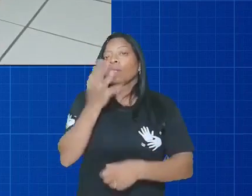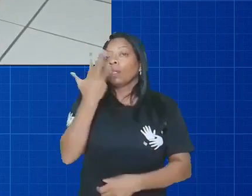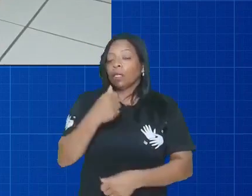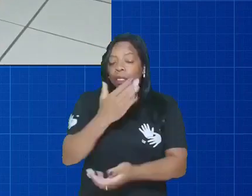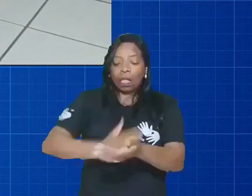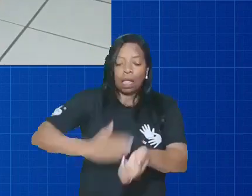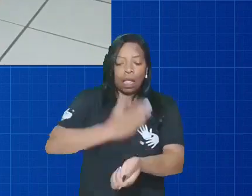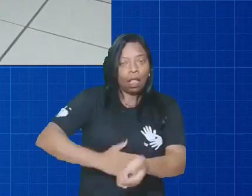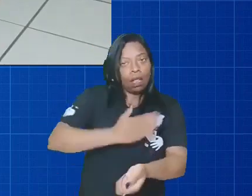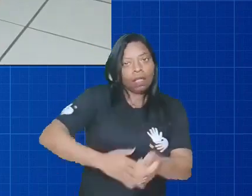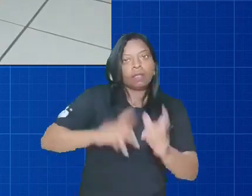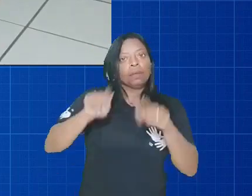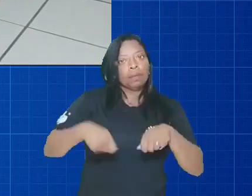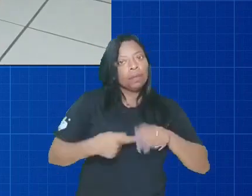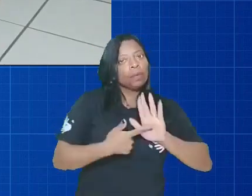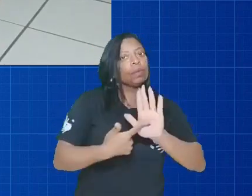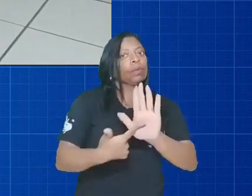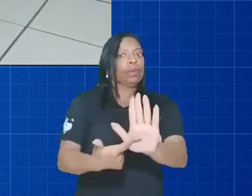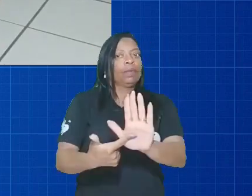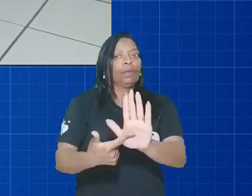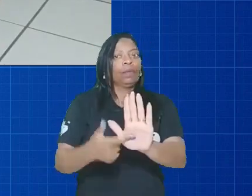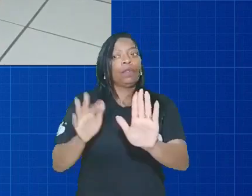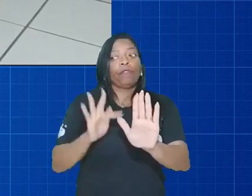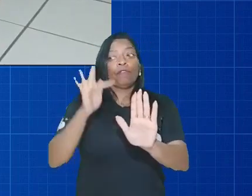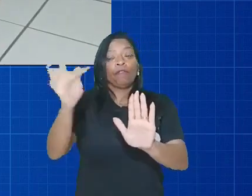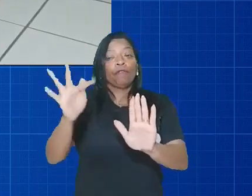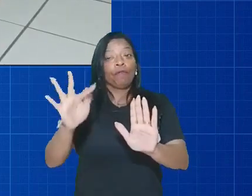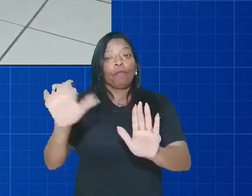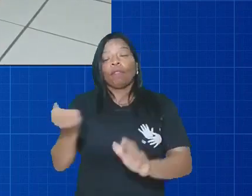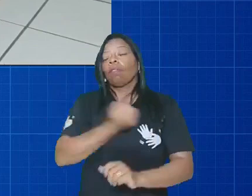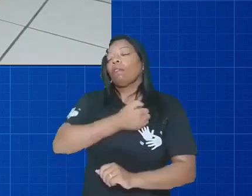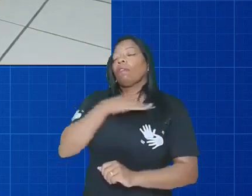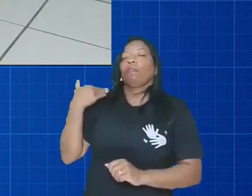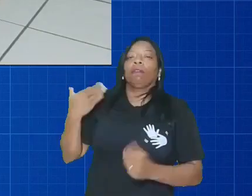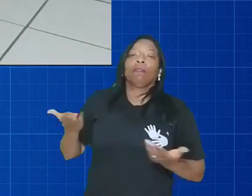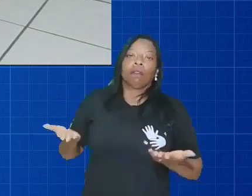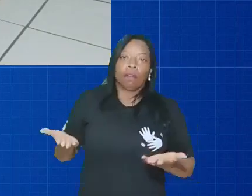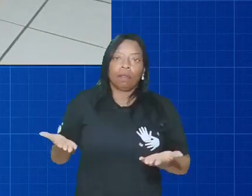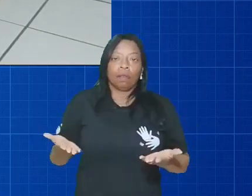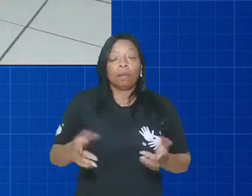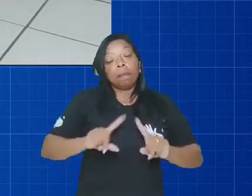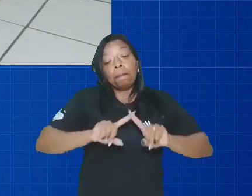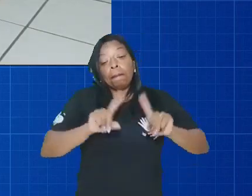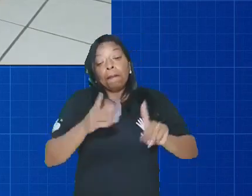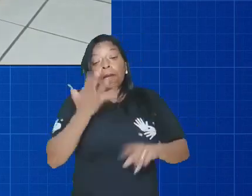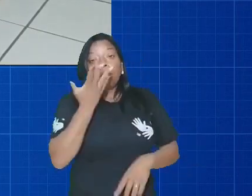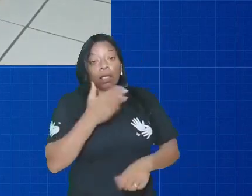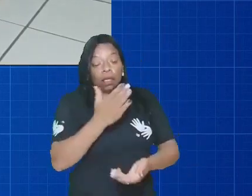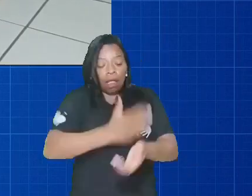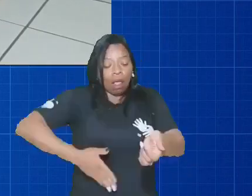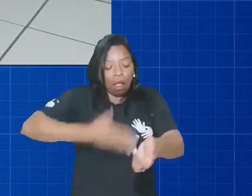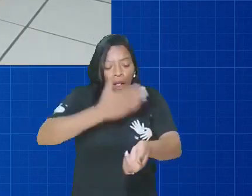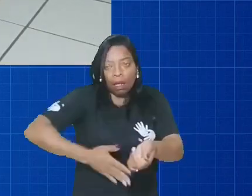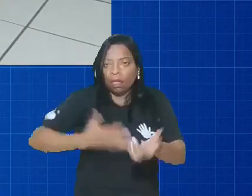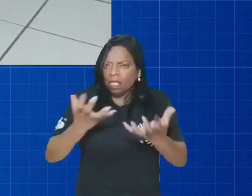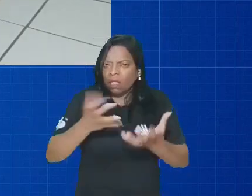pode ser sim um indício, né, de um suicídio. Por quê? A criança que se corta, não necessariamente ela quer o